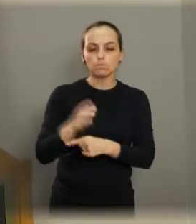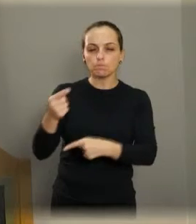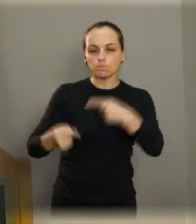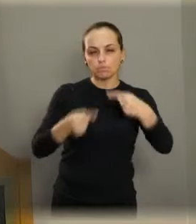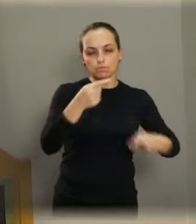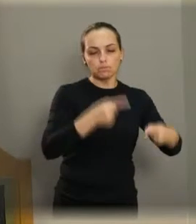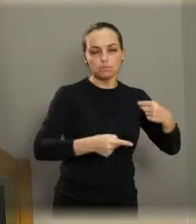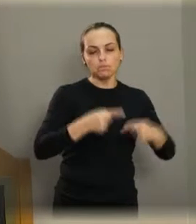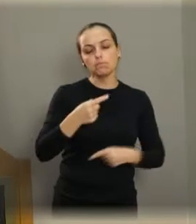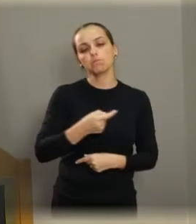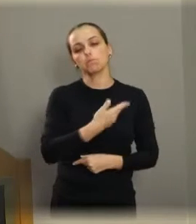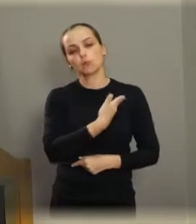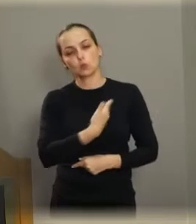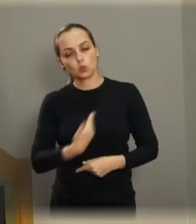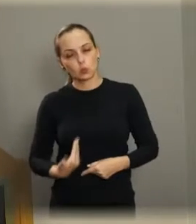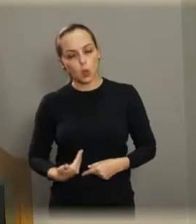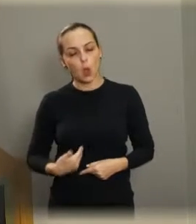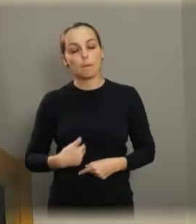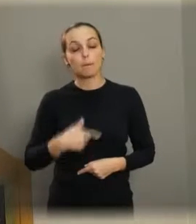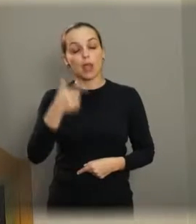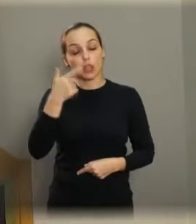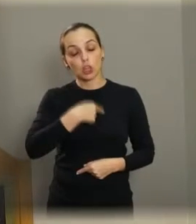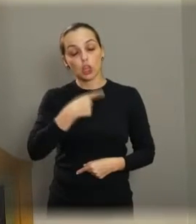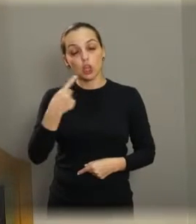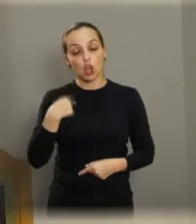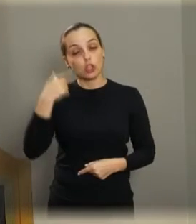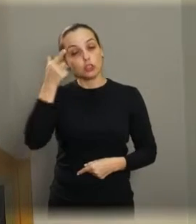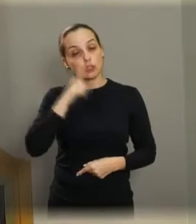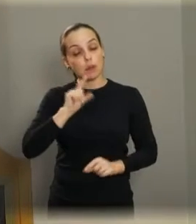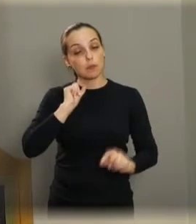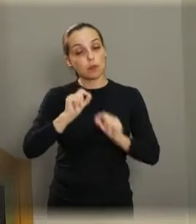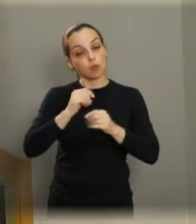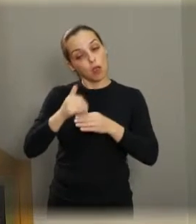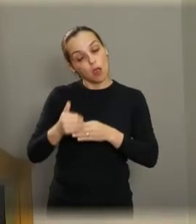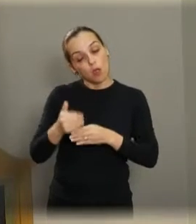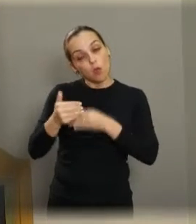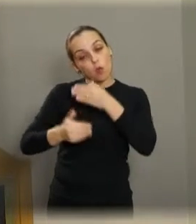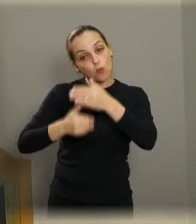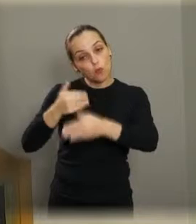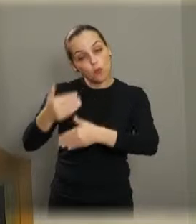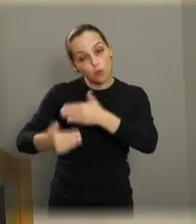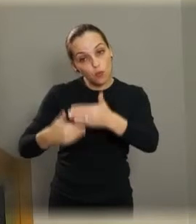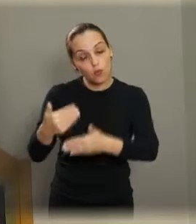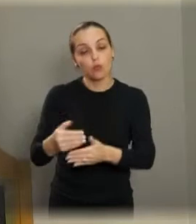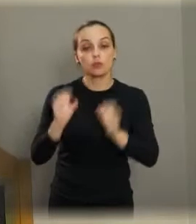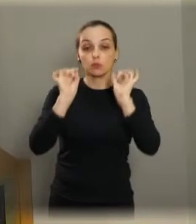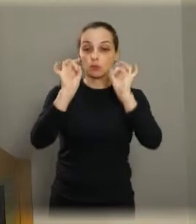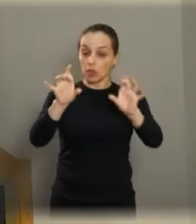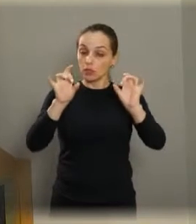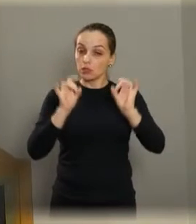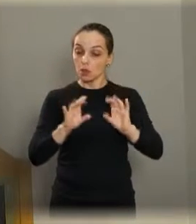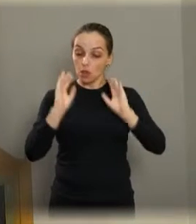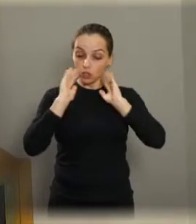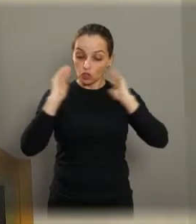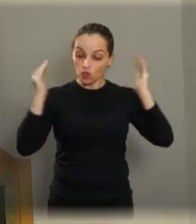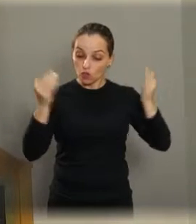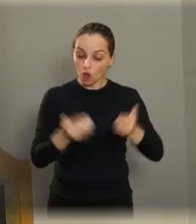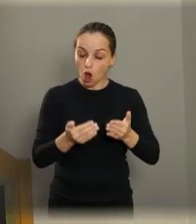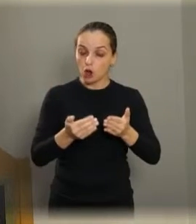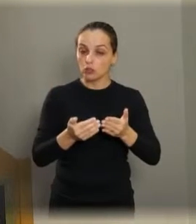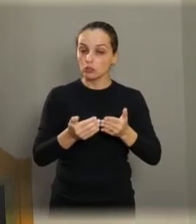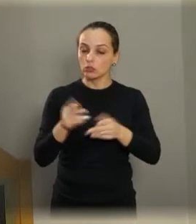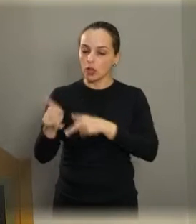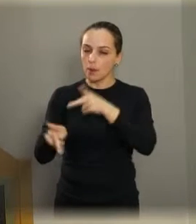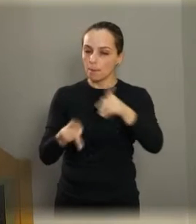debate das políticas públicas para que a gente possa aí avançar em especial num diálogo